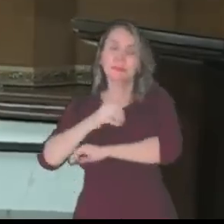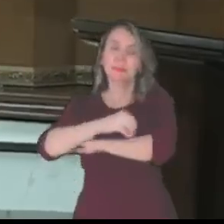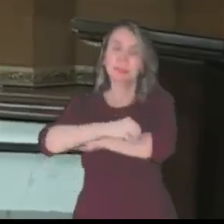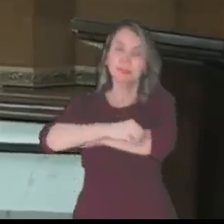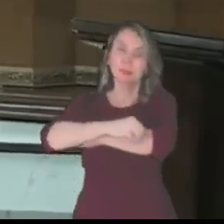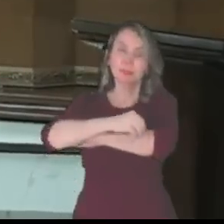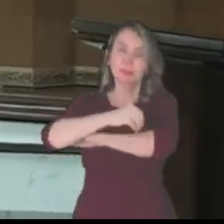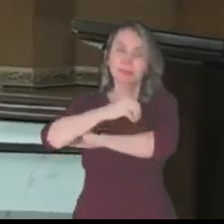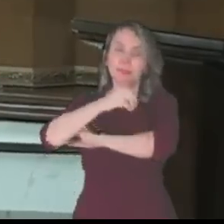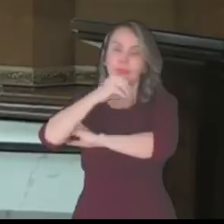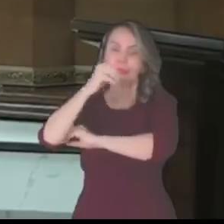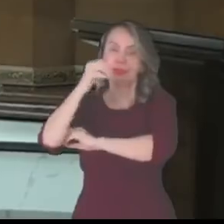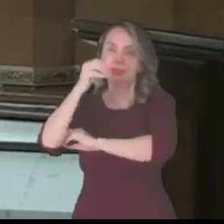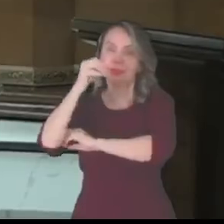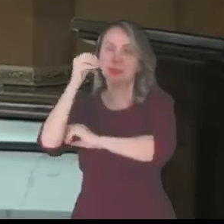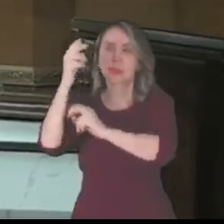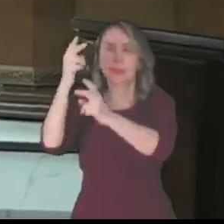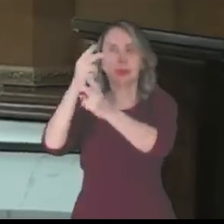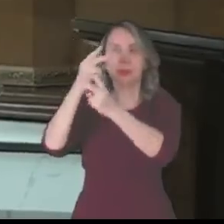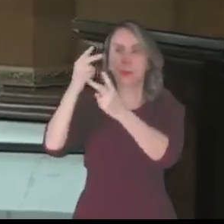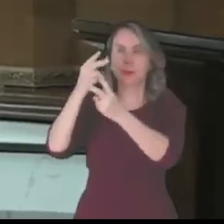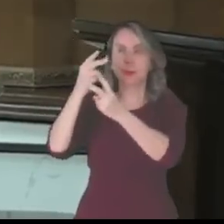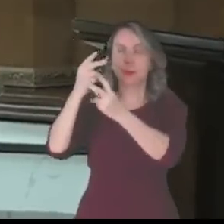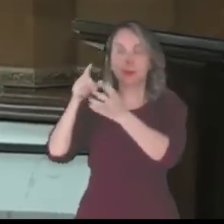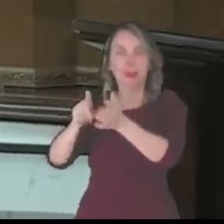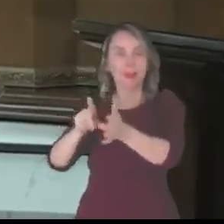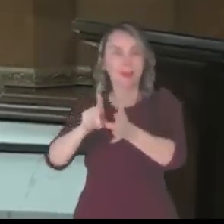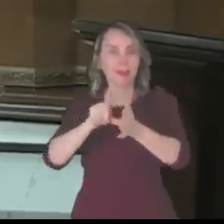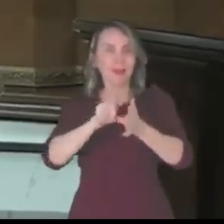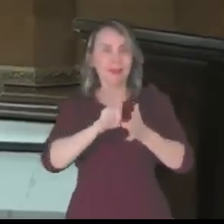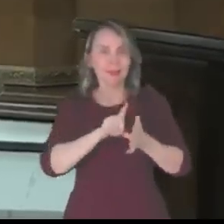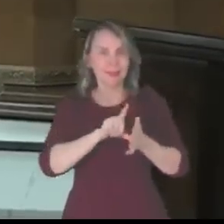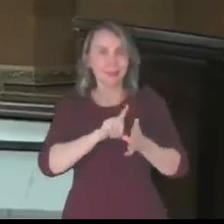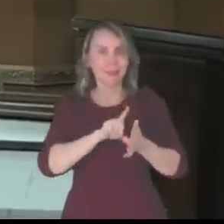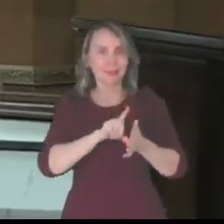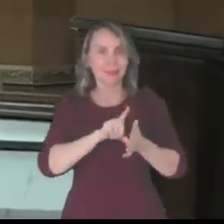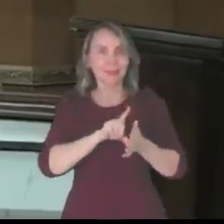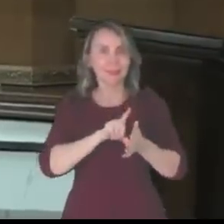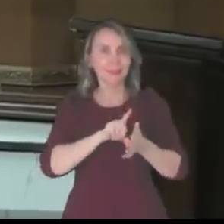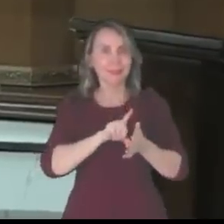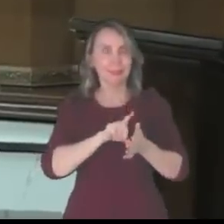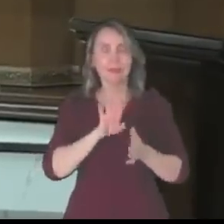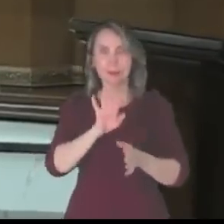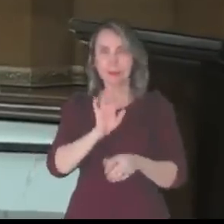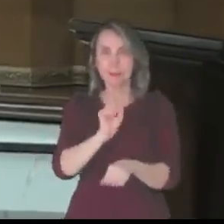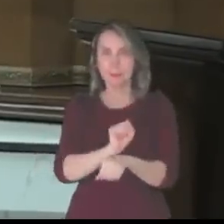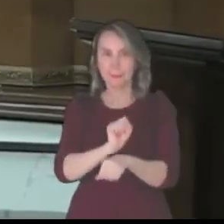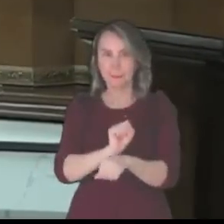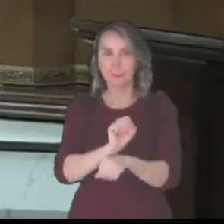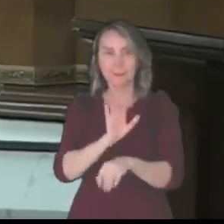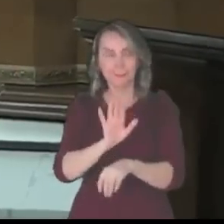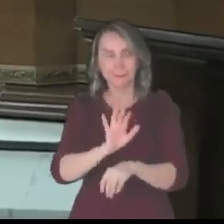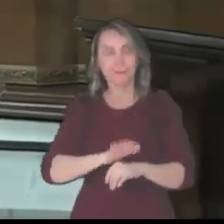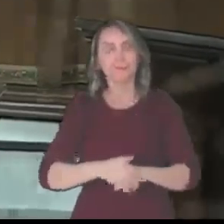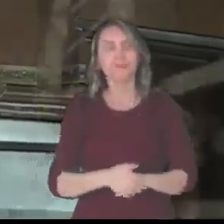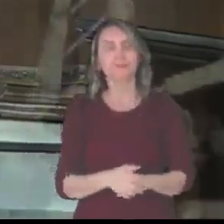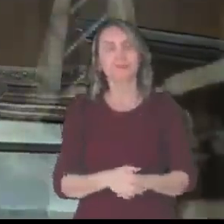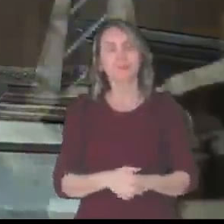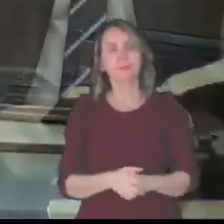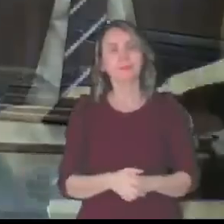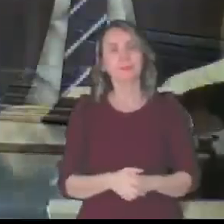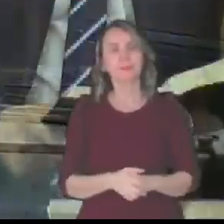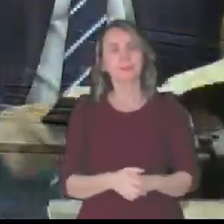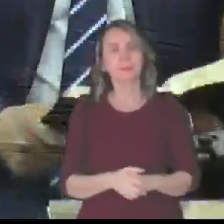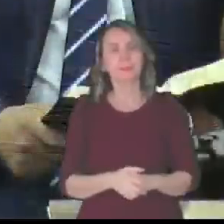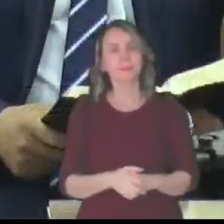amanhecer e fujam as sombras da noite pronto deixa a tela aberta com este texto por gentileza